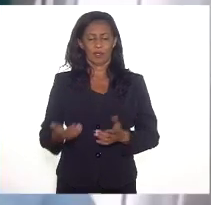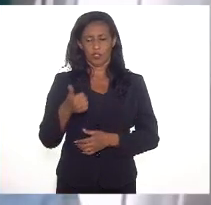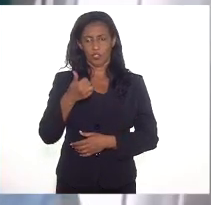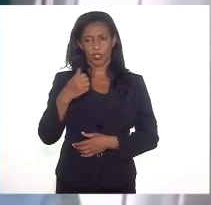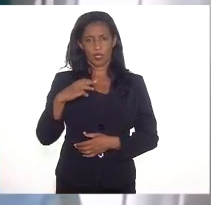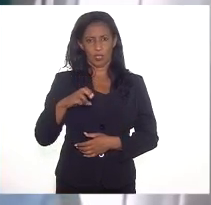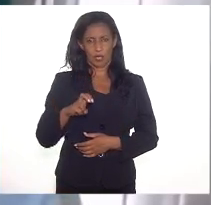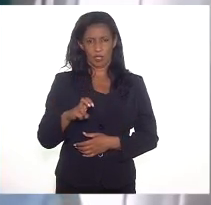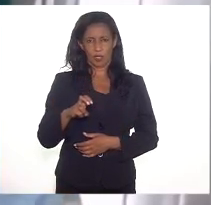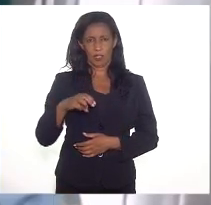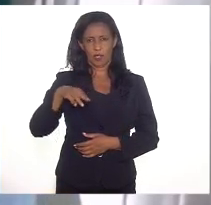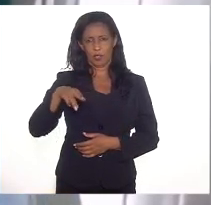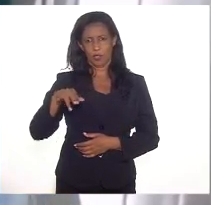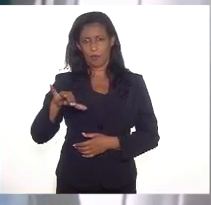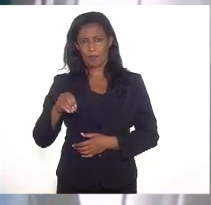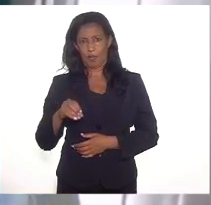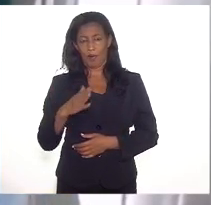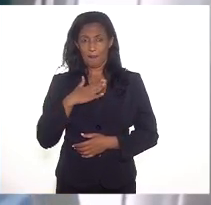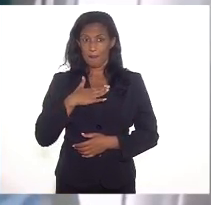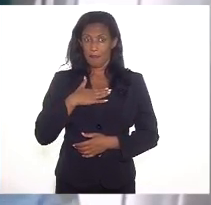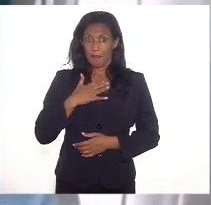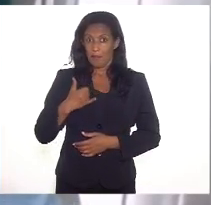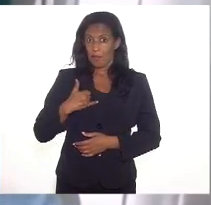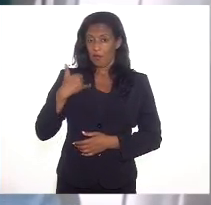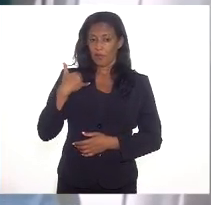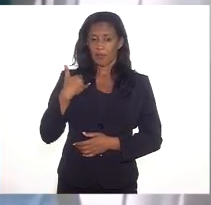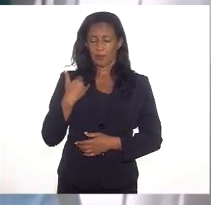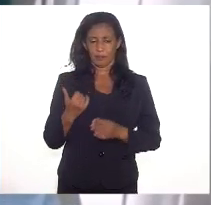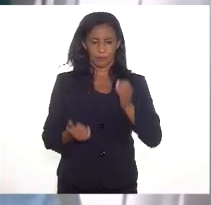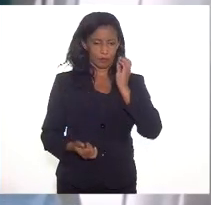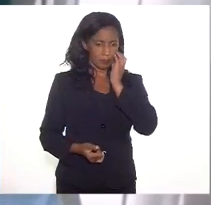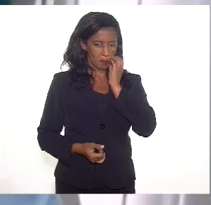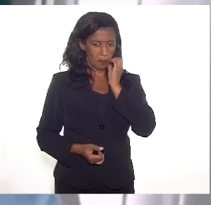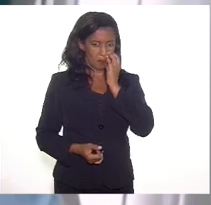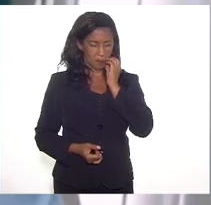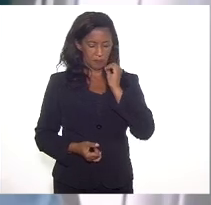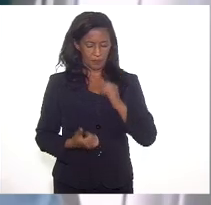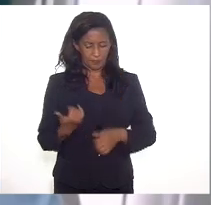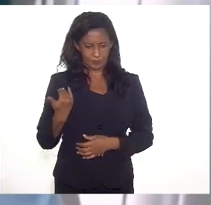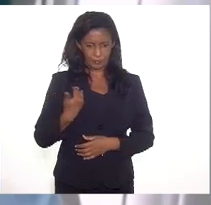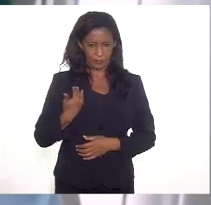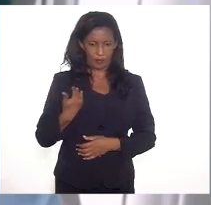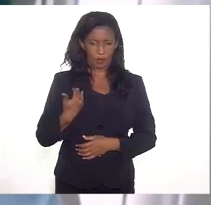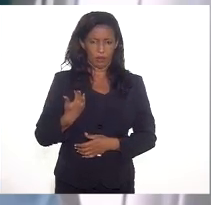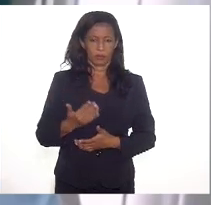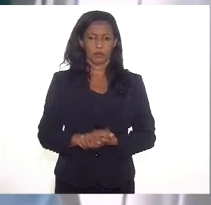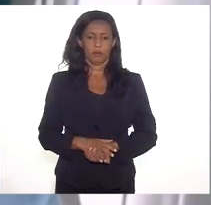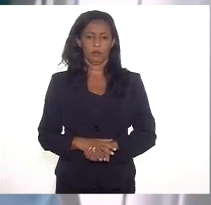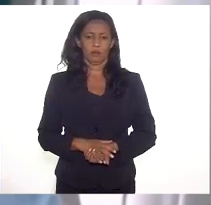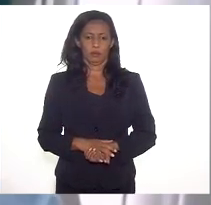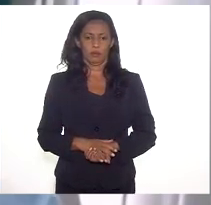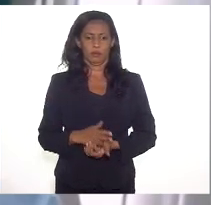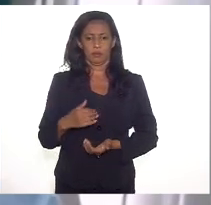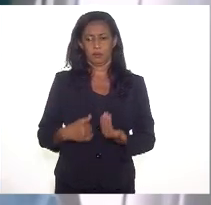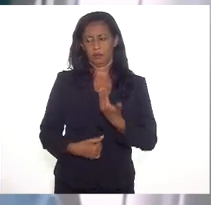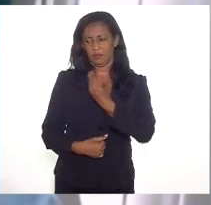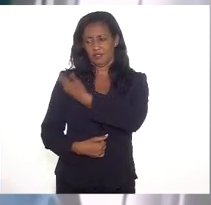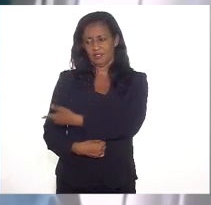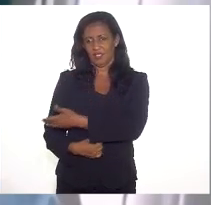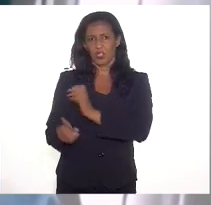maio agora, data do meu aniversário, inclusive, um companheiro que estava ao meu lado desde o ano